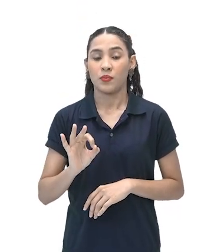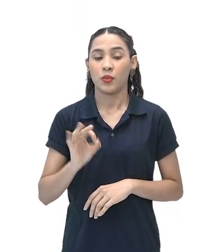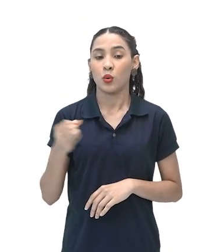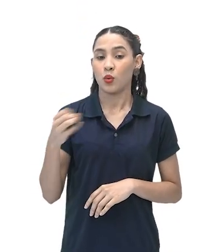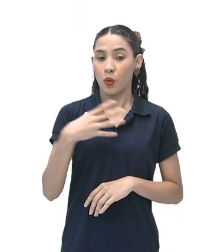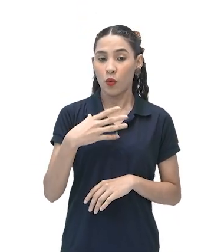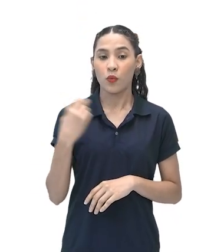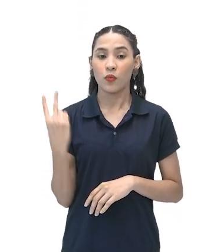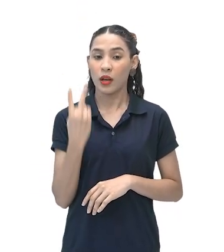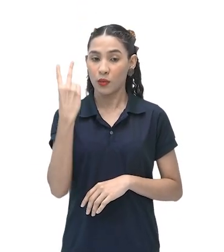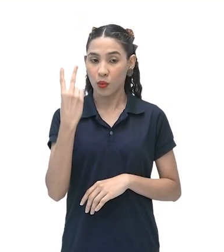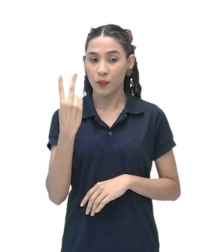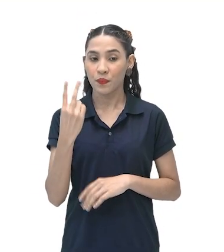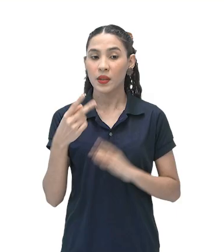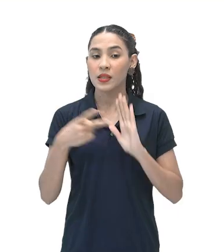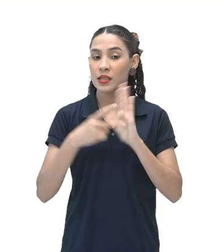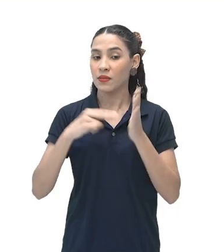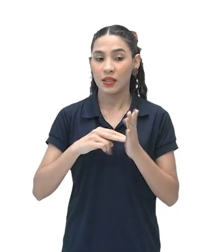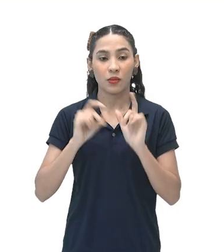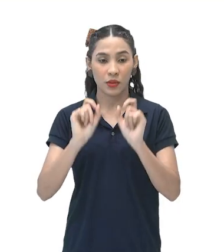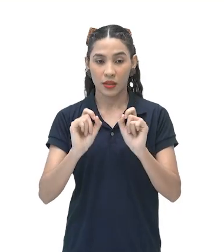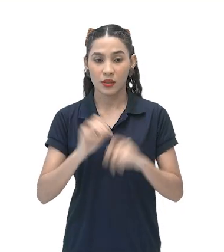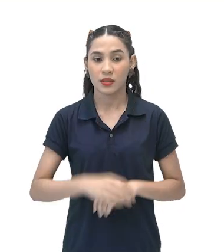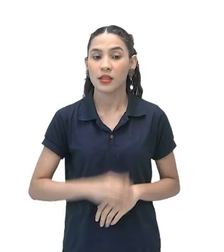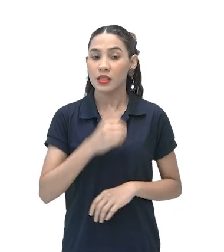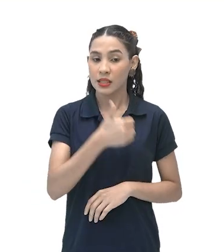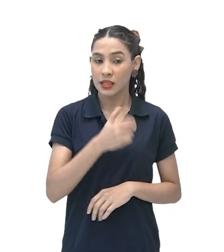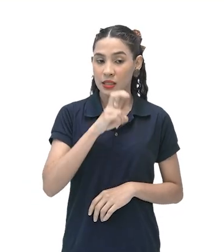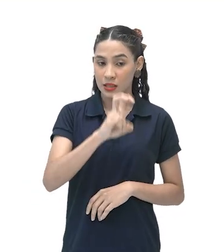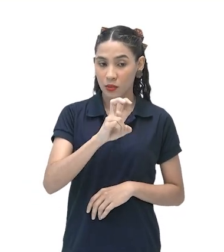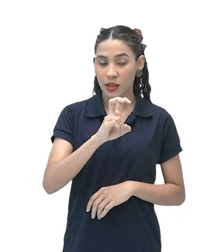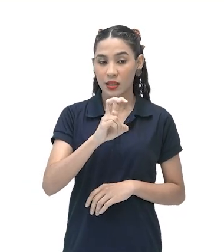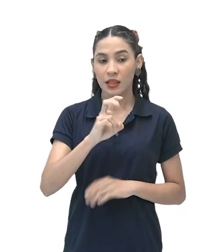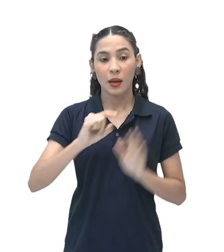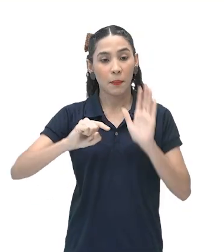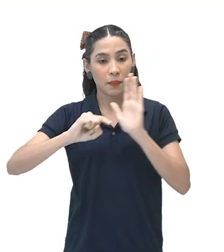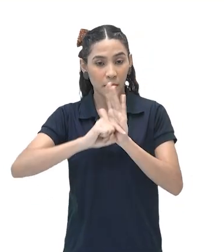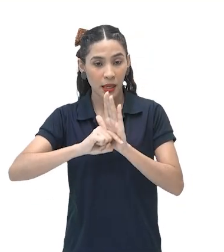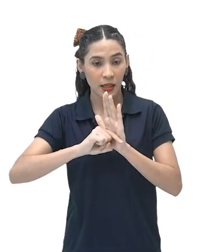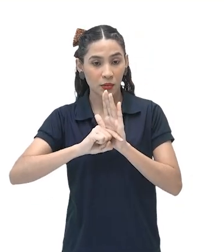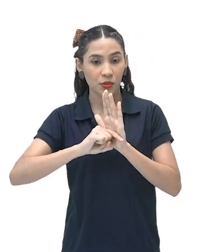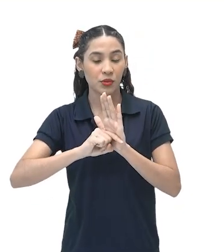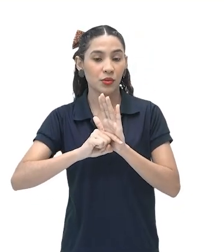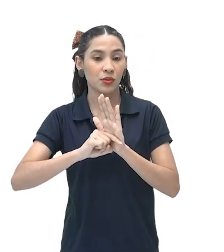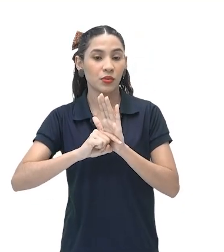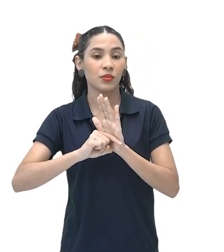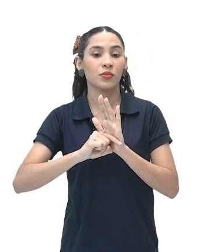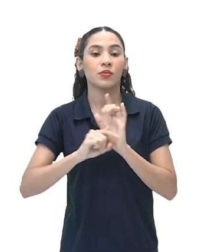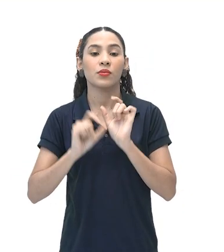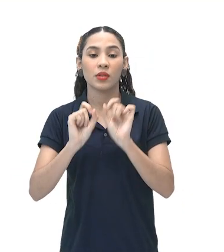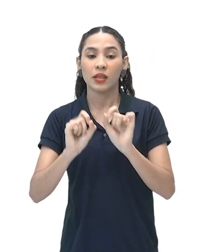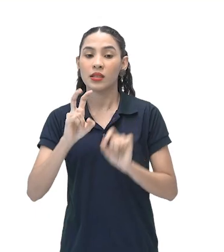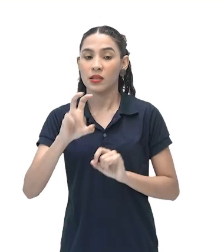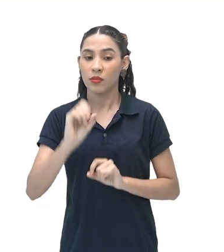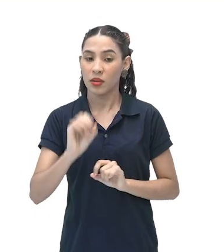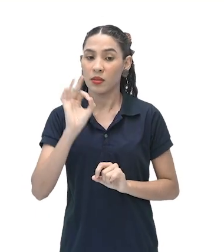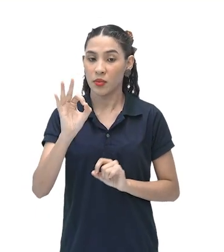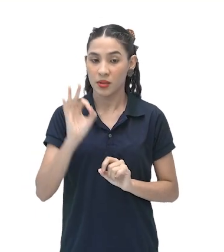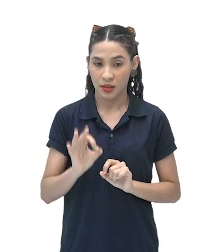50% do novo valor. Ou seja, é 150, ele vai te diminuir, né? Vai ter um desconto